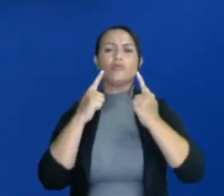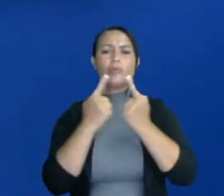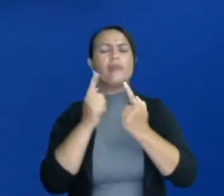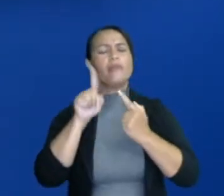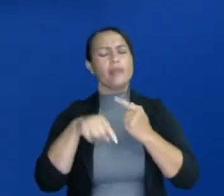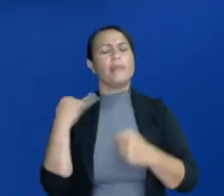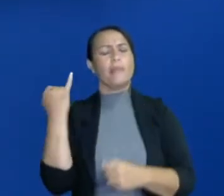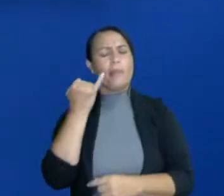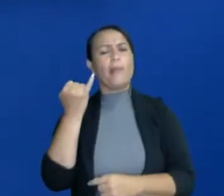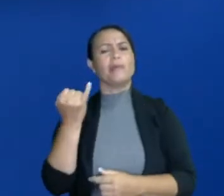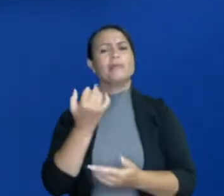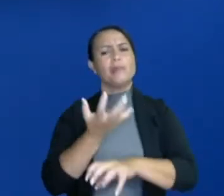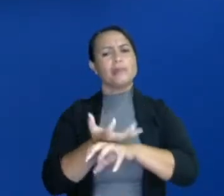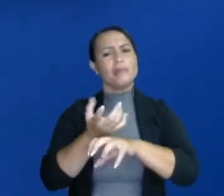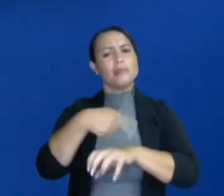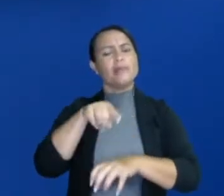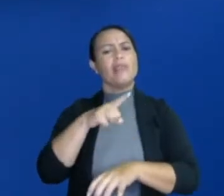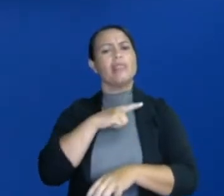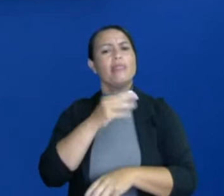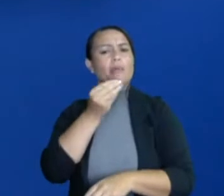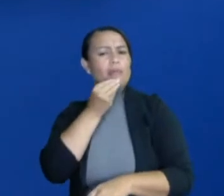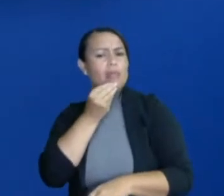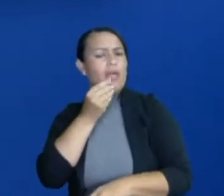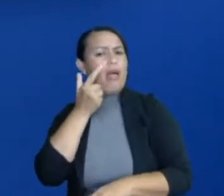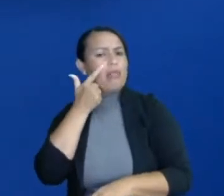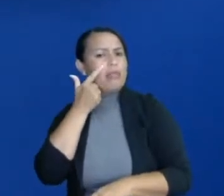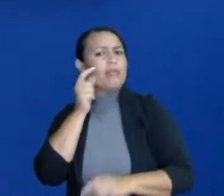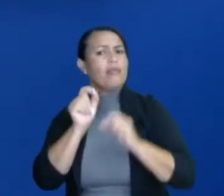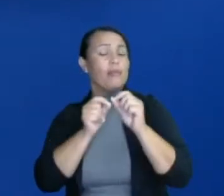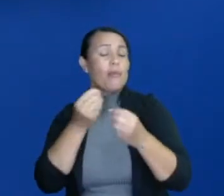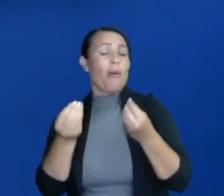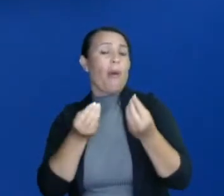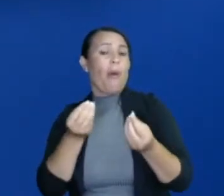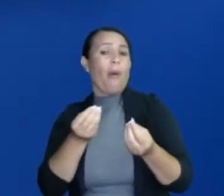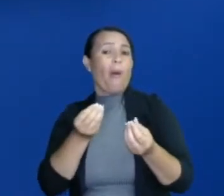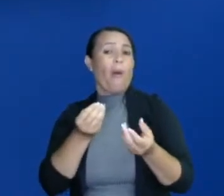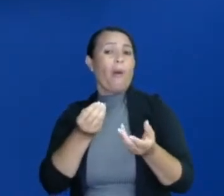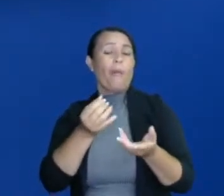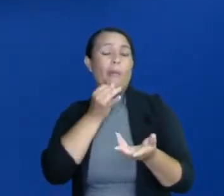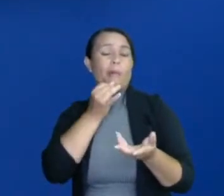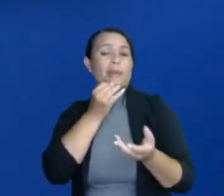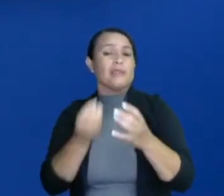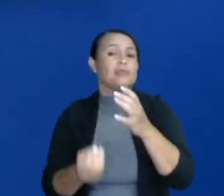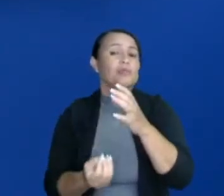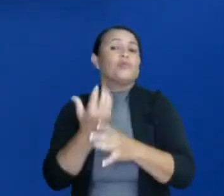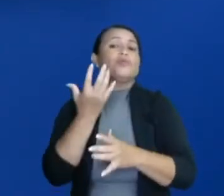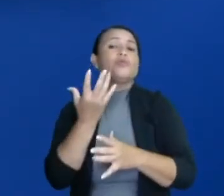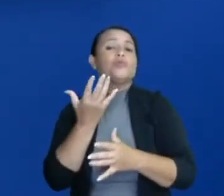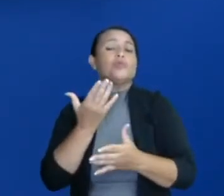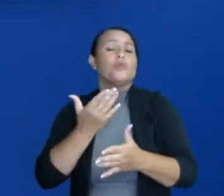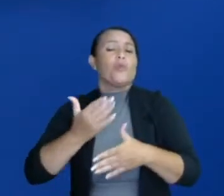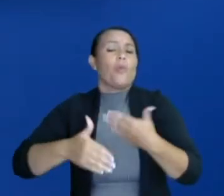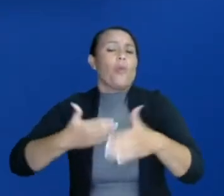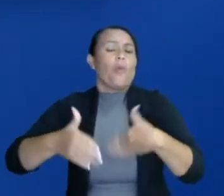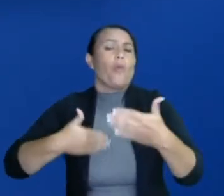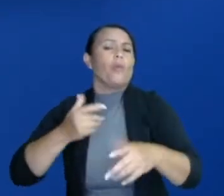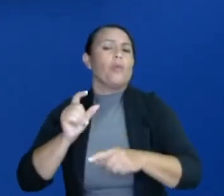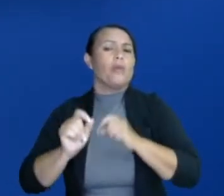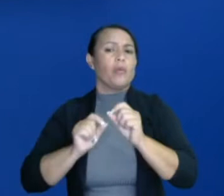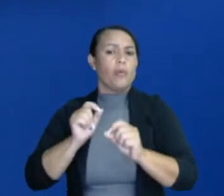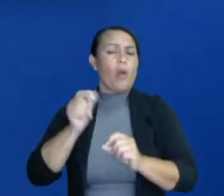disciplina. E aí você vai ter a oportunidade de ver como é que seria, como é que o homem se fez ao longo do tempo para